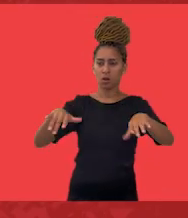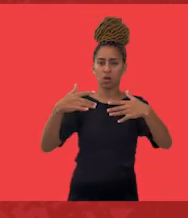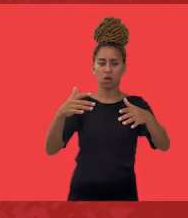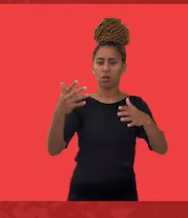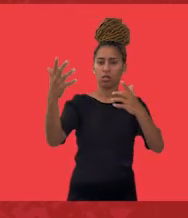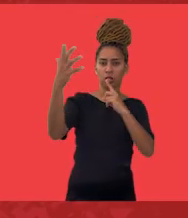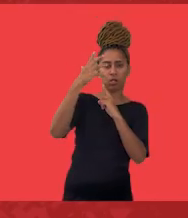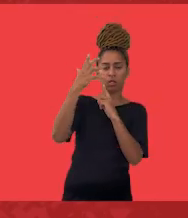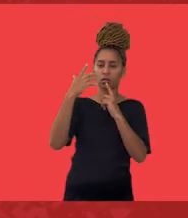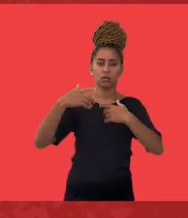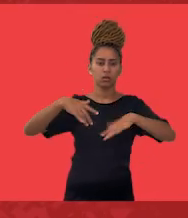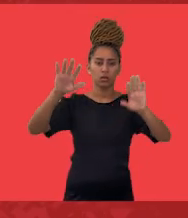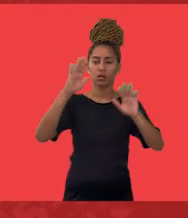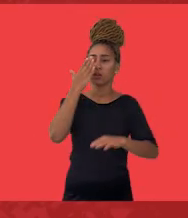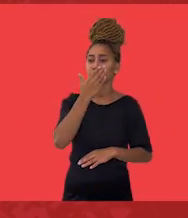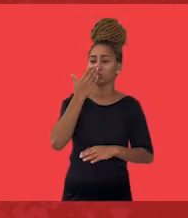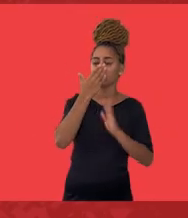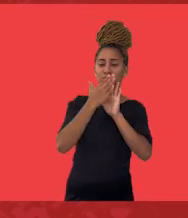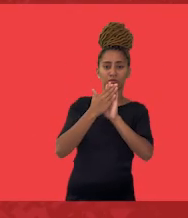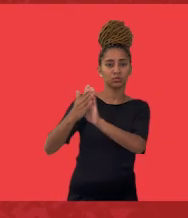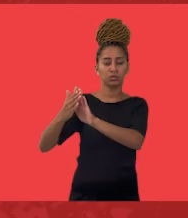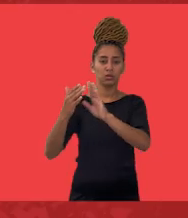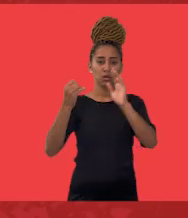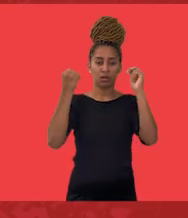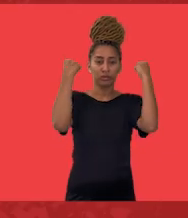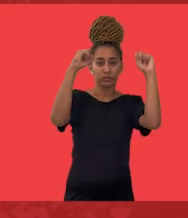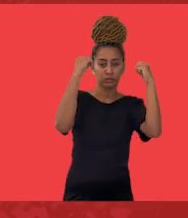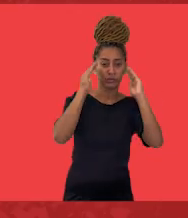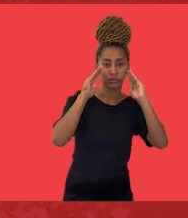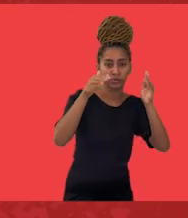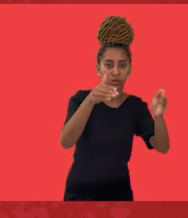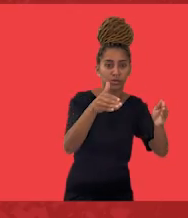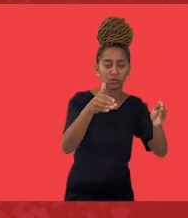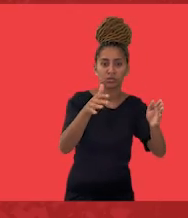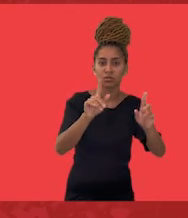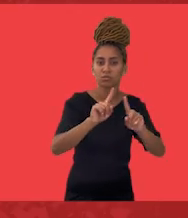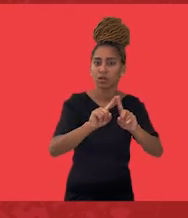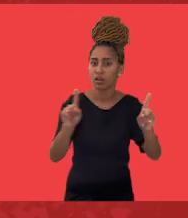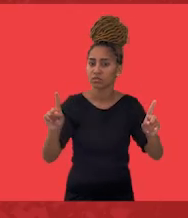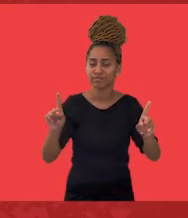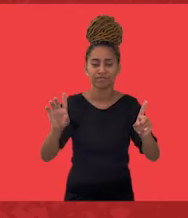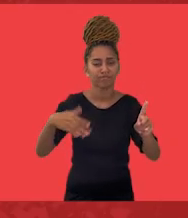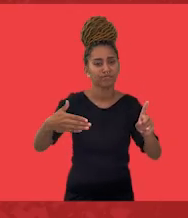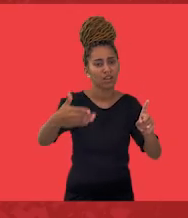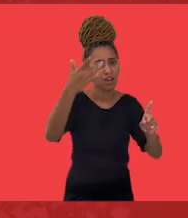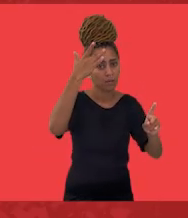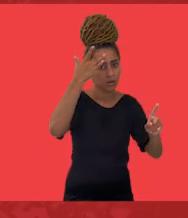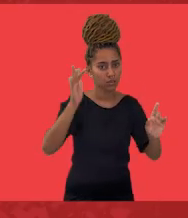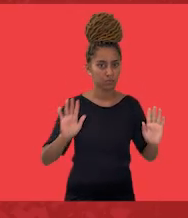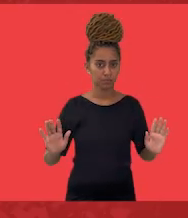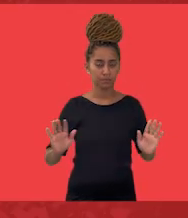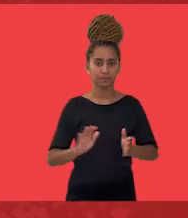de inveja. A heroína da prole descansa, então amanhã é outro